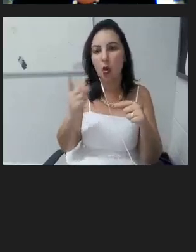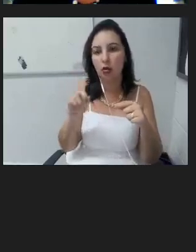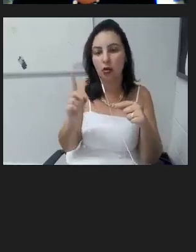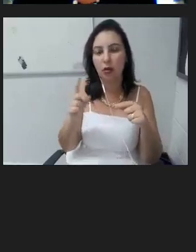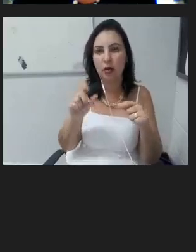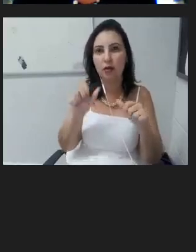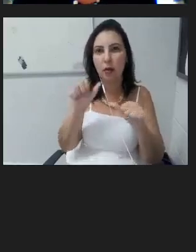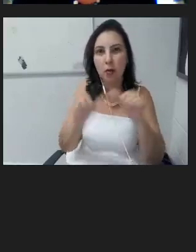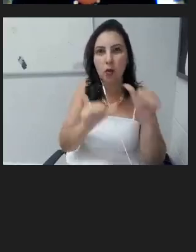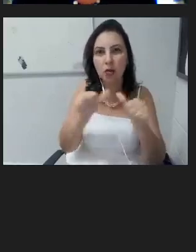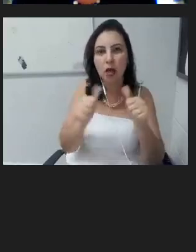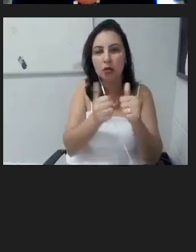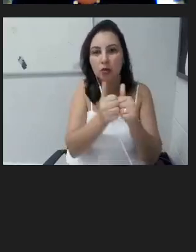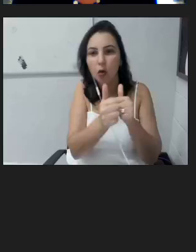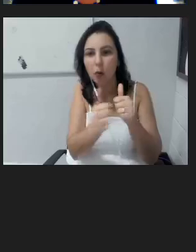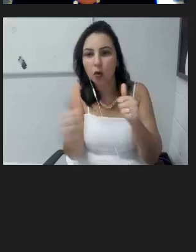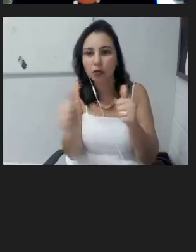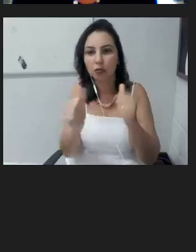pensamentos, emoções.